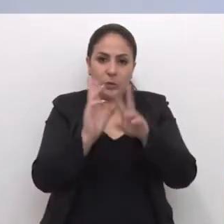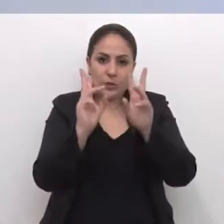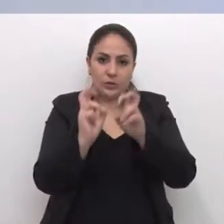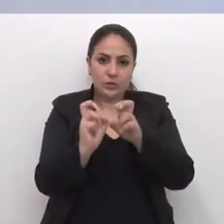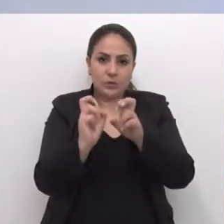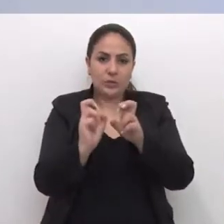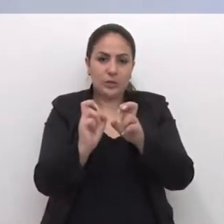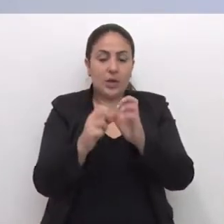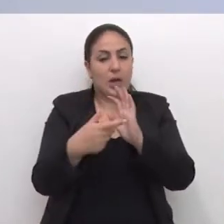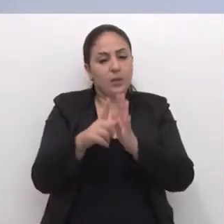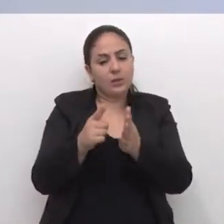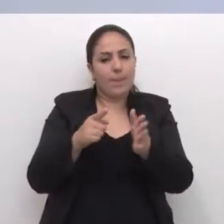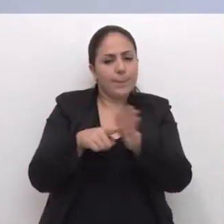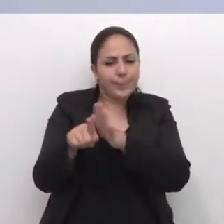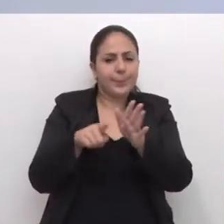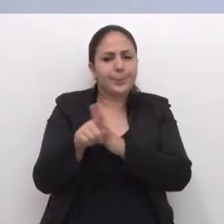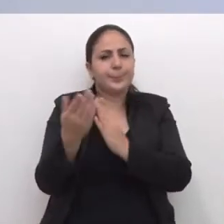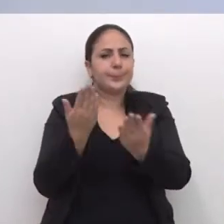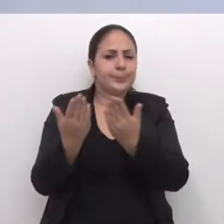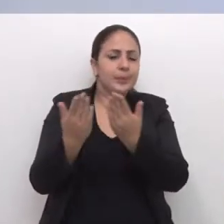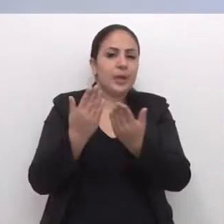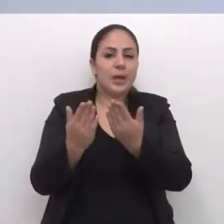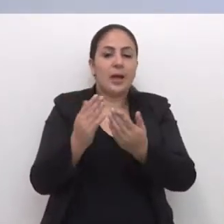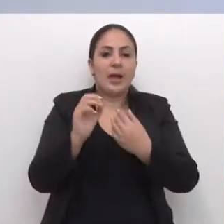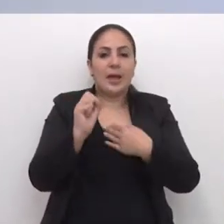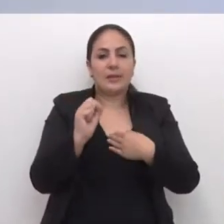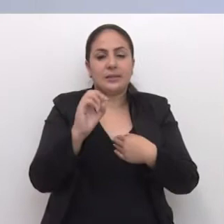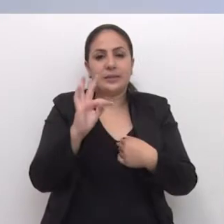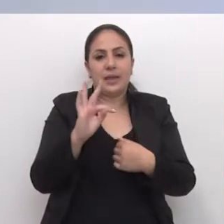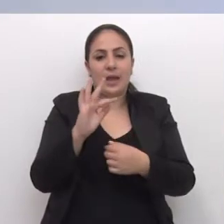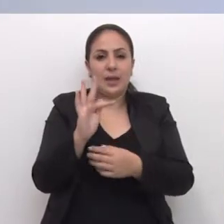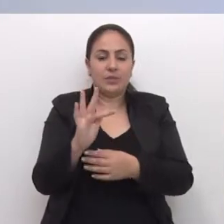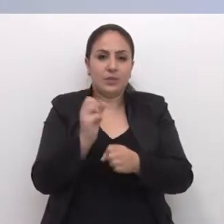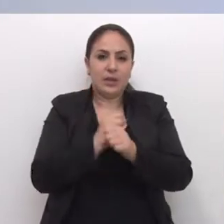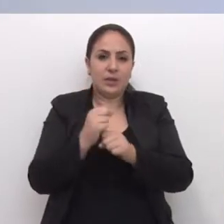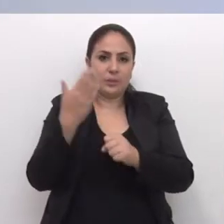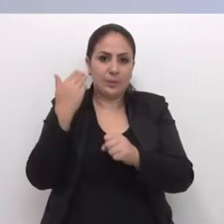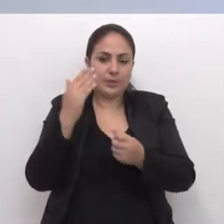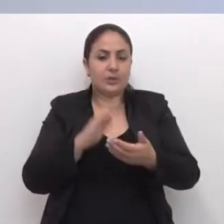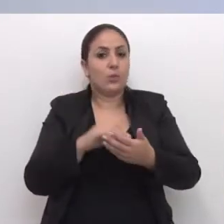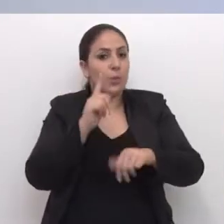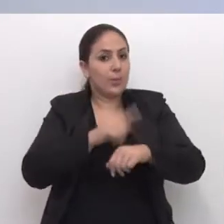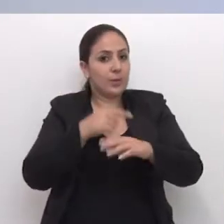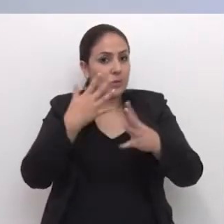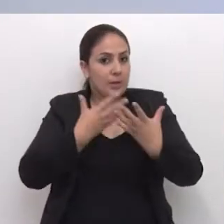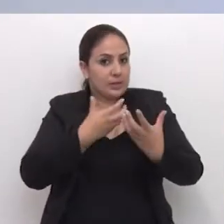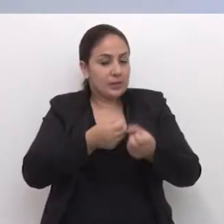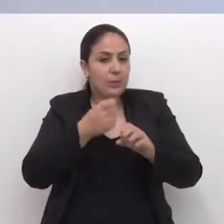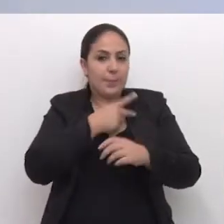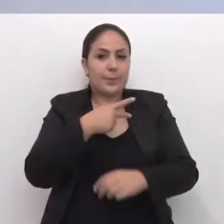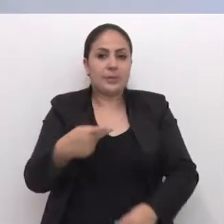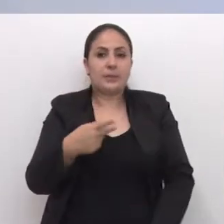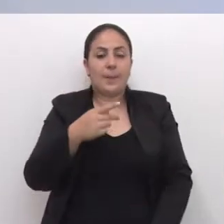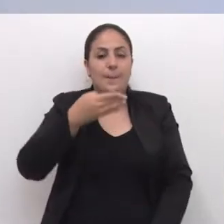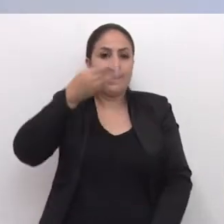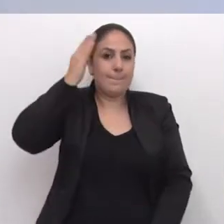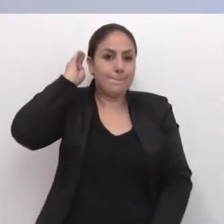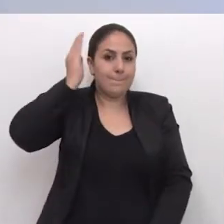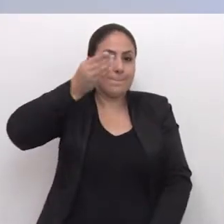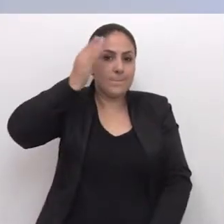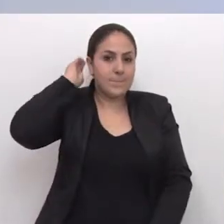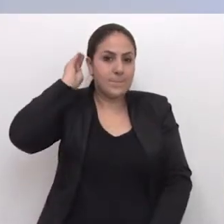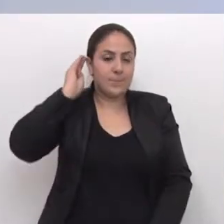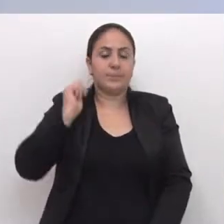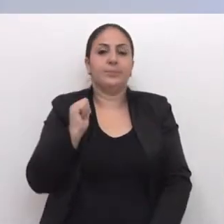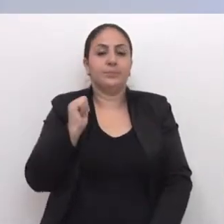constitucionalidade da matéria vinha sendo questionada no STF desde o ano passado, quando foi sancionada pelo presidente Michel